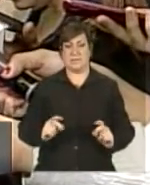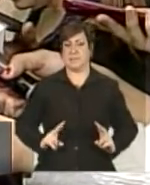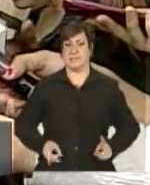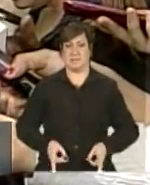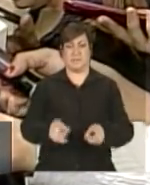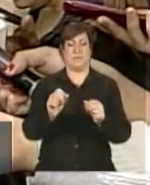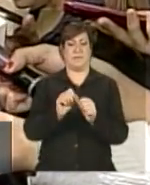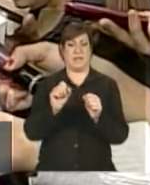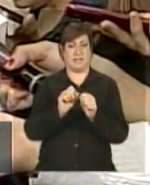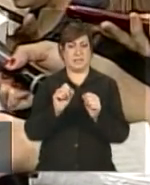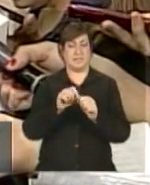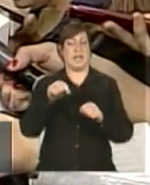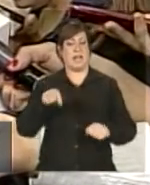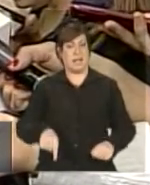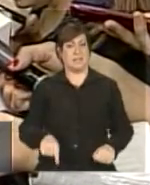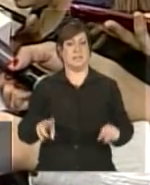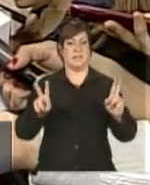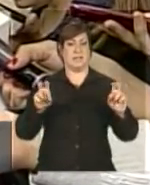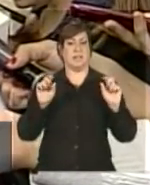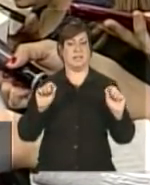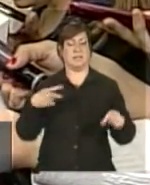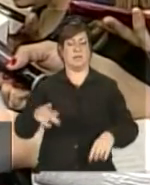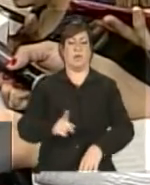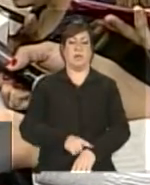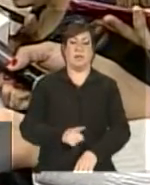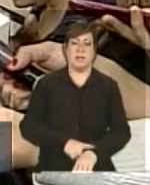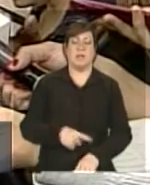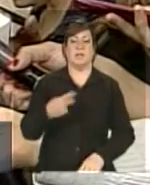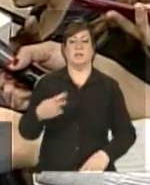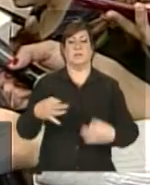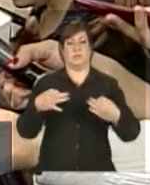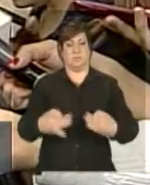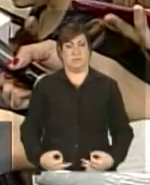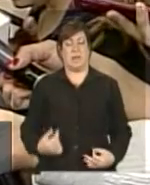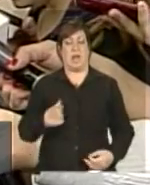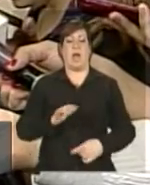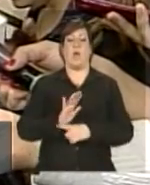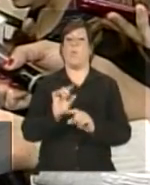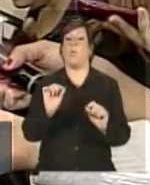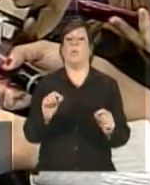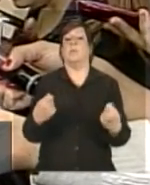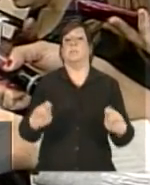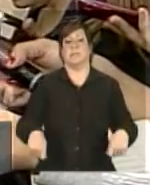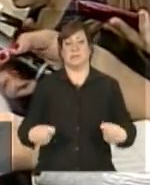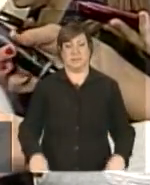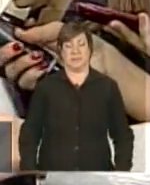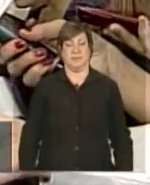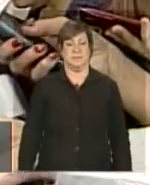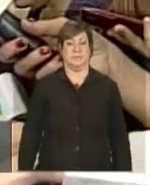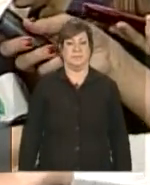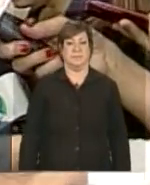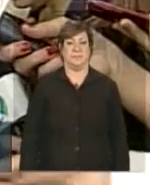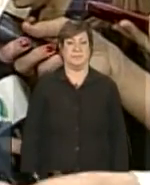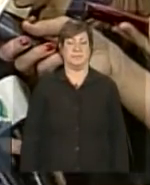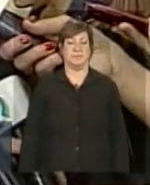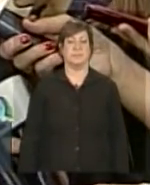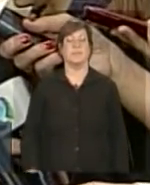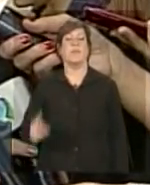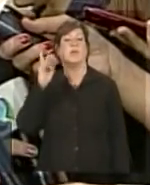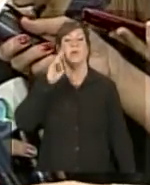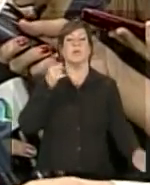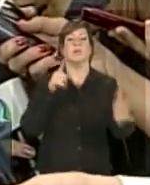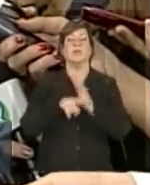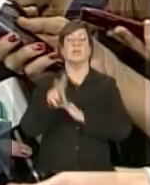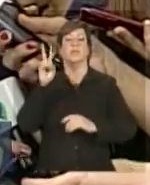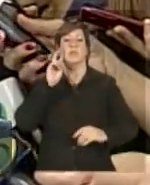sempre, essa questão no seu tempo e na sua hora, e eu ajudarei no que for convocado. Ministra, sobre a decisão do STF em relação